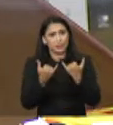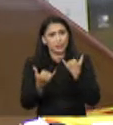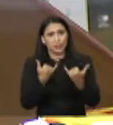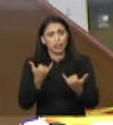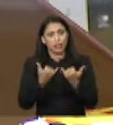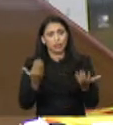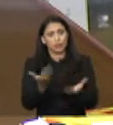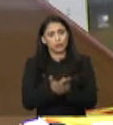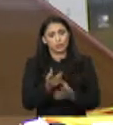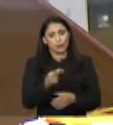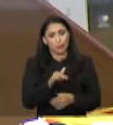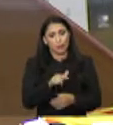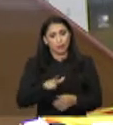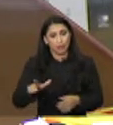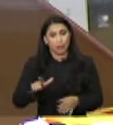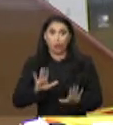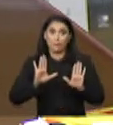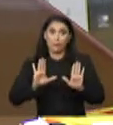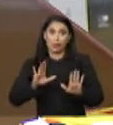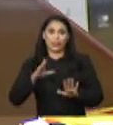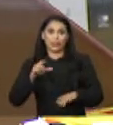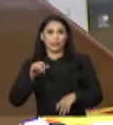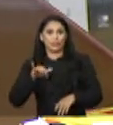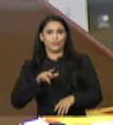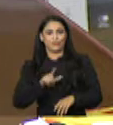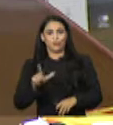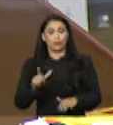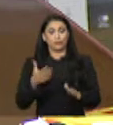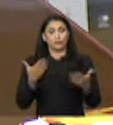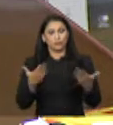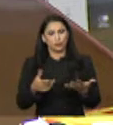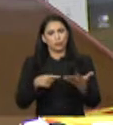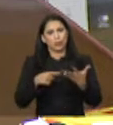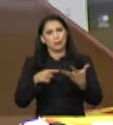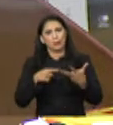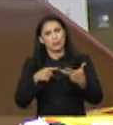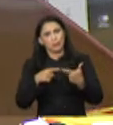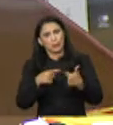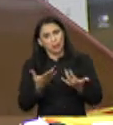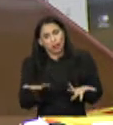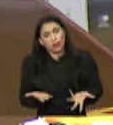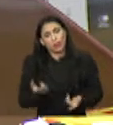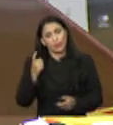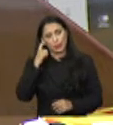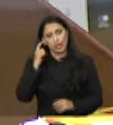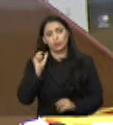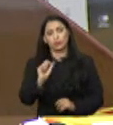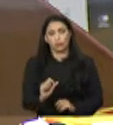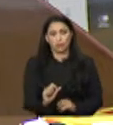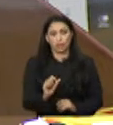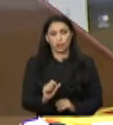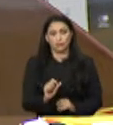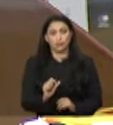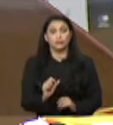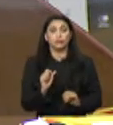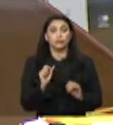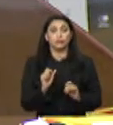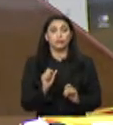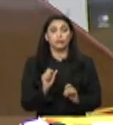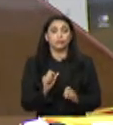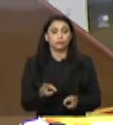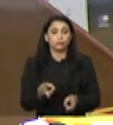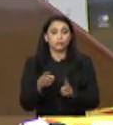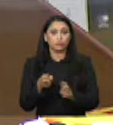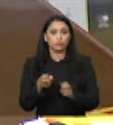recorrente Rose Mary Terezinha córdova o tribunal julga se as alterações na lei de improbidade